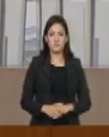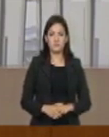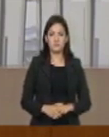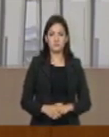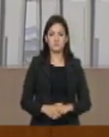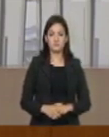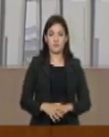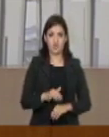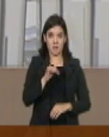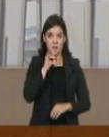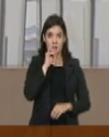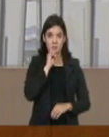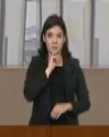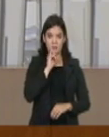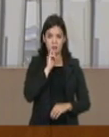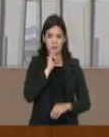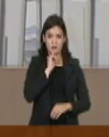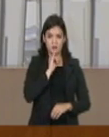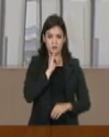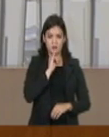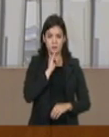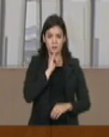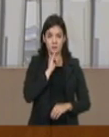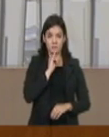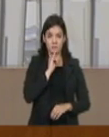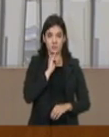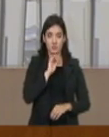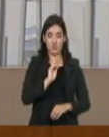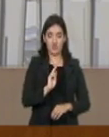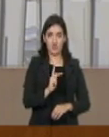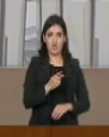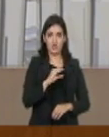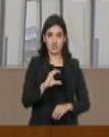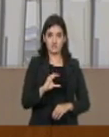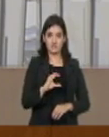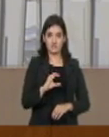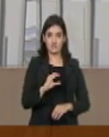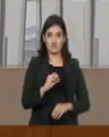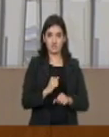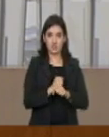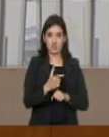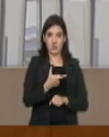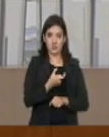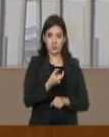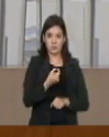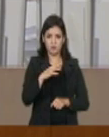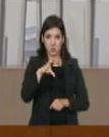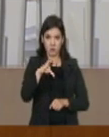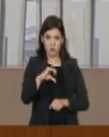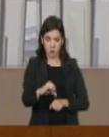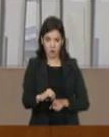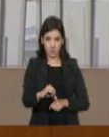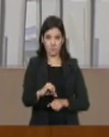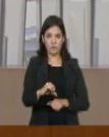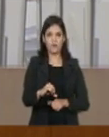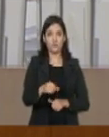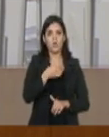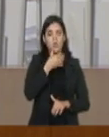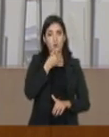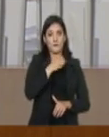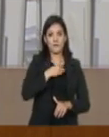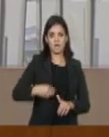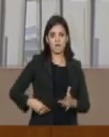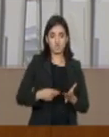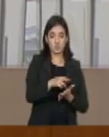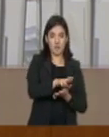Por exemplo, no HC de 2009, do qual foi relator Eros Grau, o